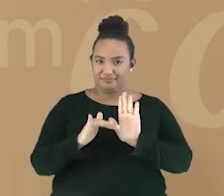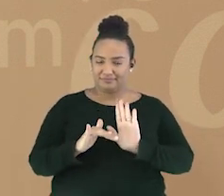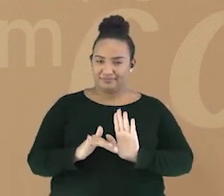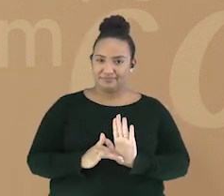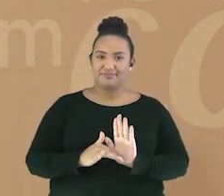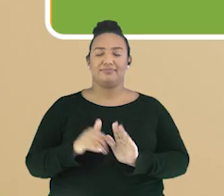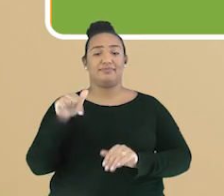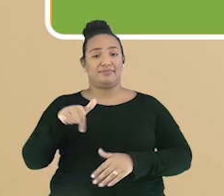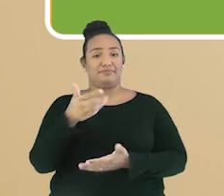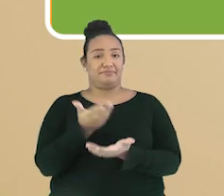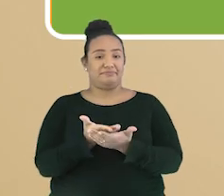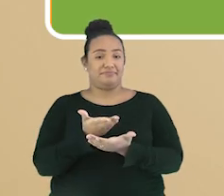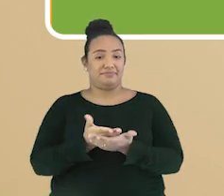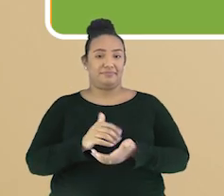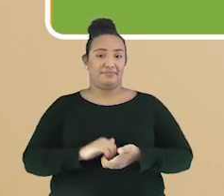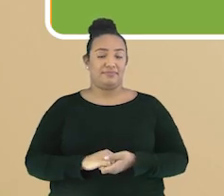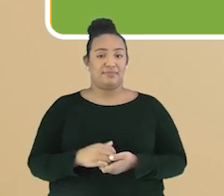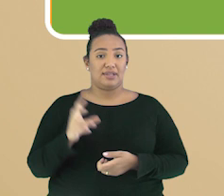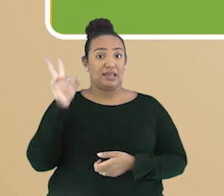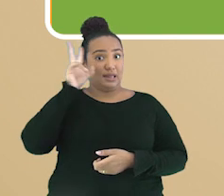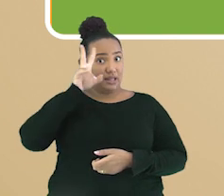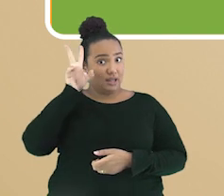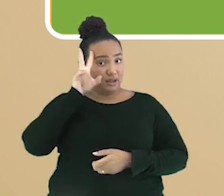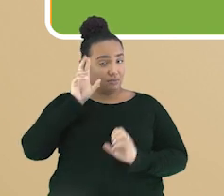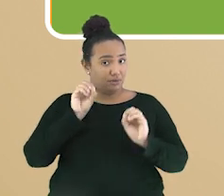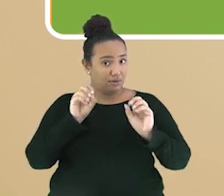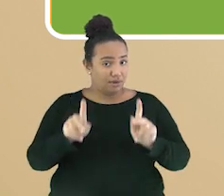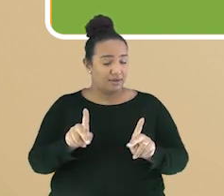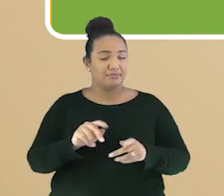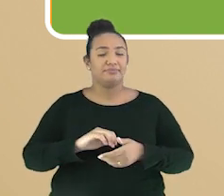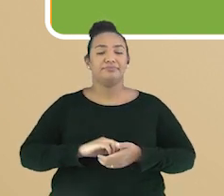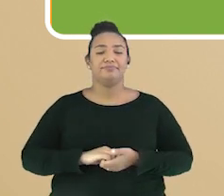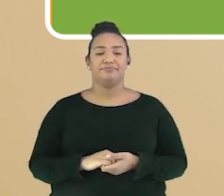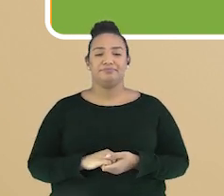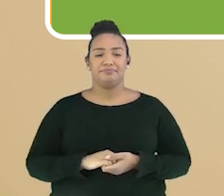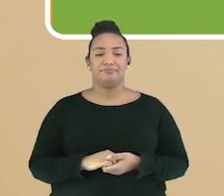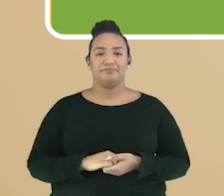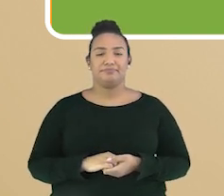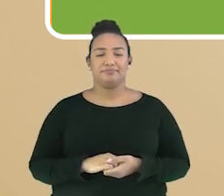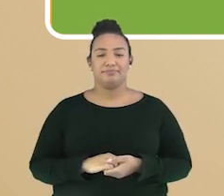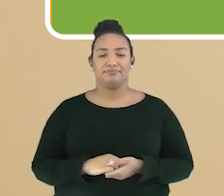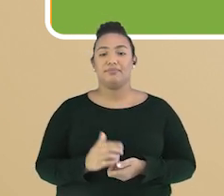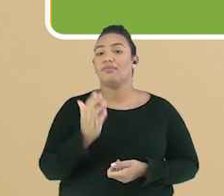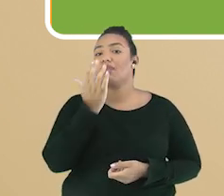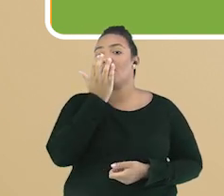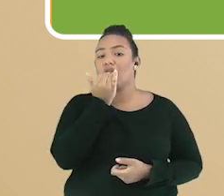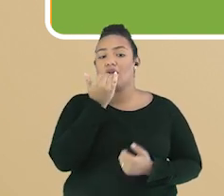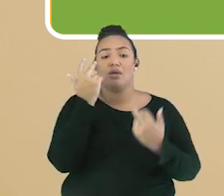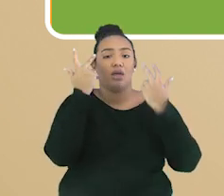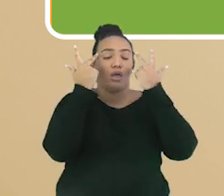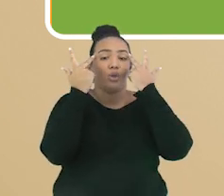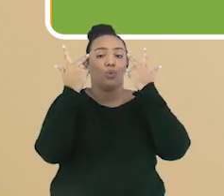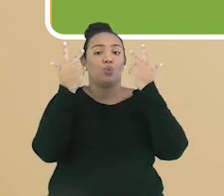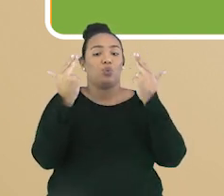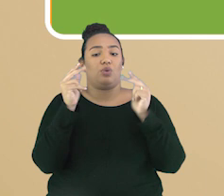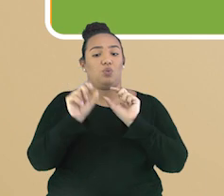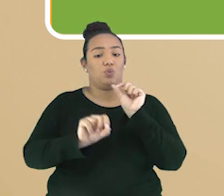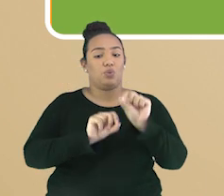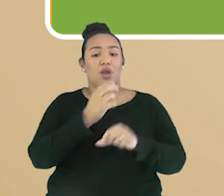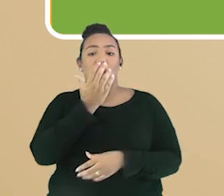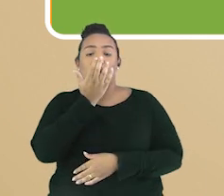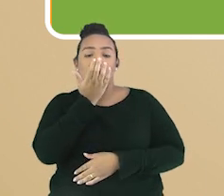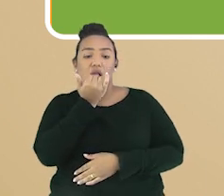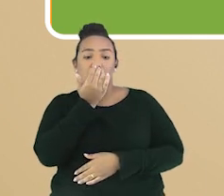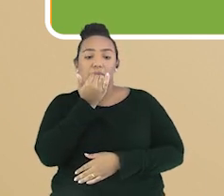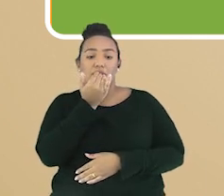vamos lá! Alimentos naturais são aqueles alimentos obtidos diretamente de plantas ou animais